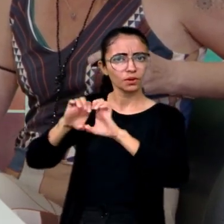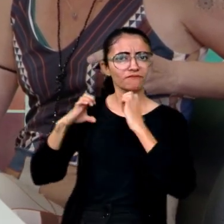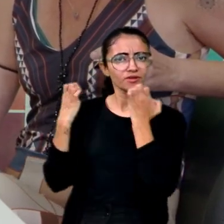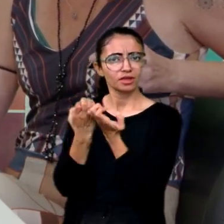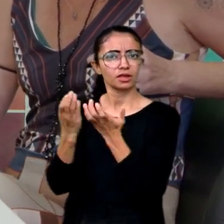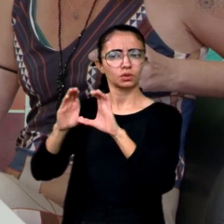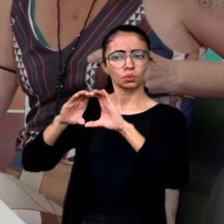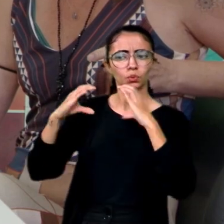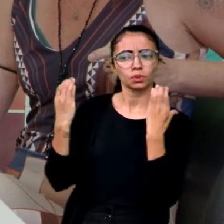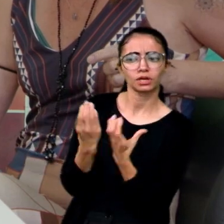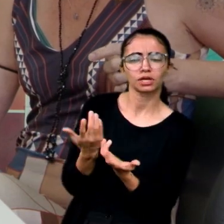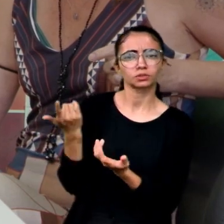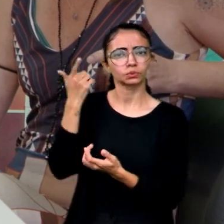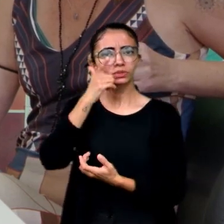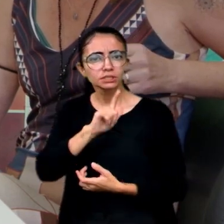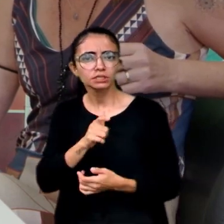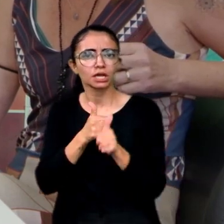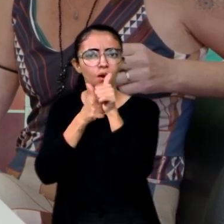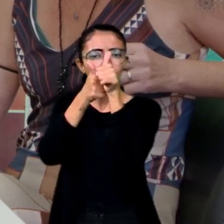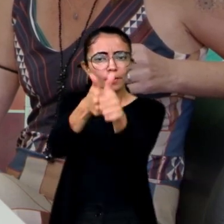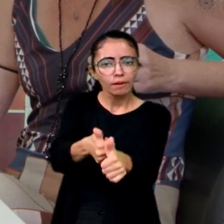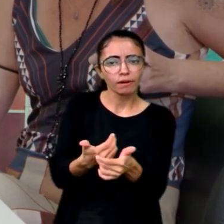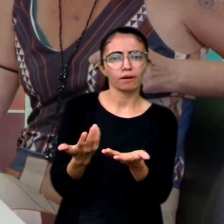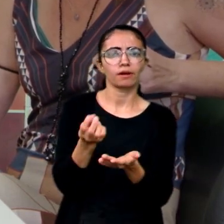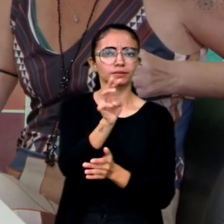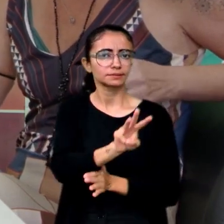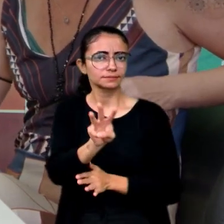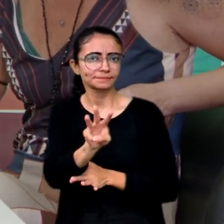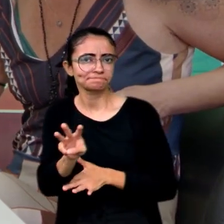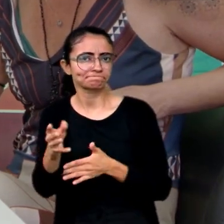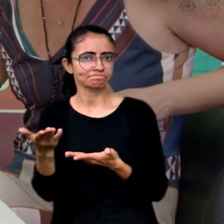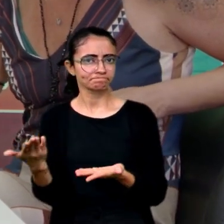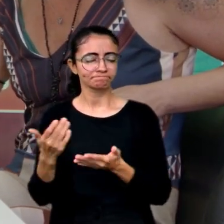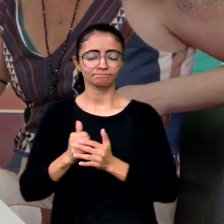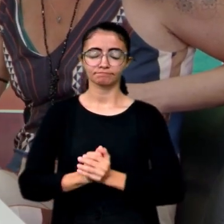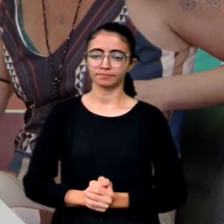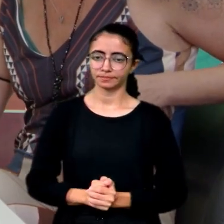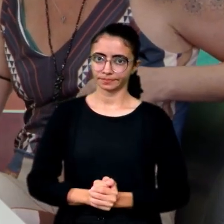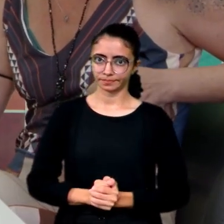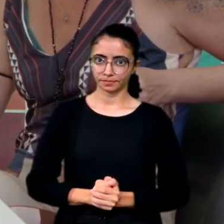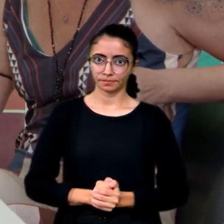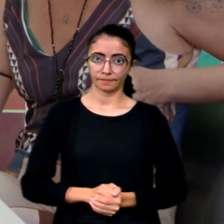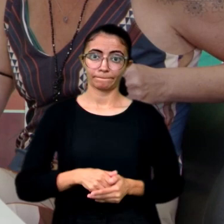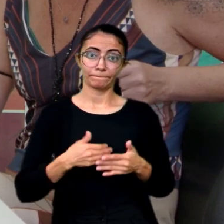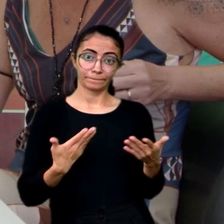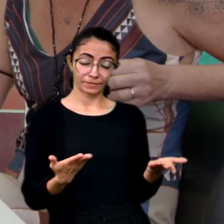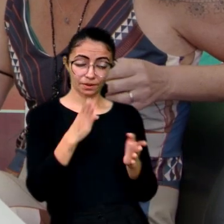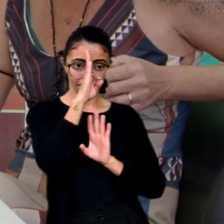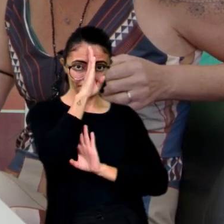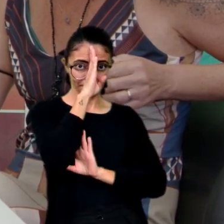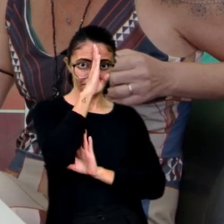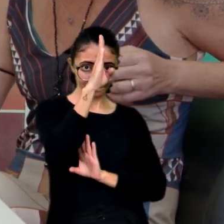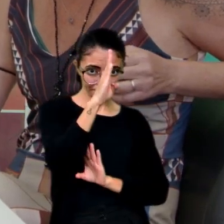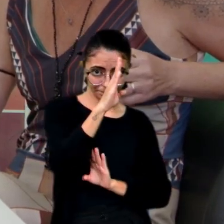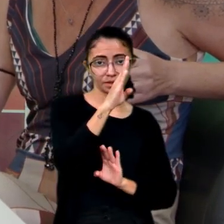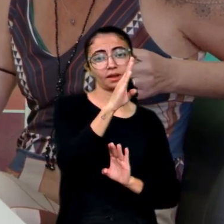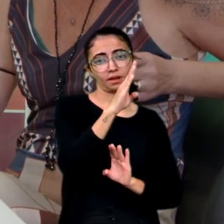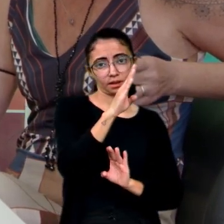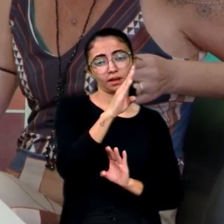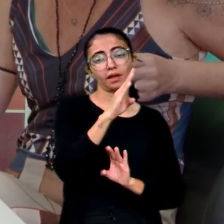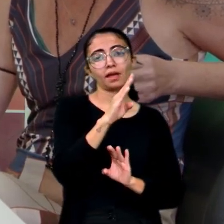também mais, através de rede, site, alguma coisa assim. Tá. A principal rede é o Instagram do Instituto Lixo Zero